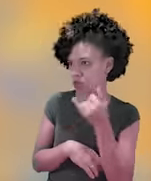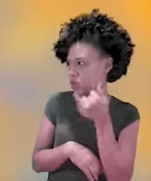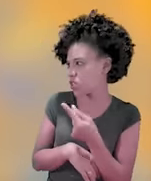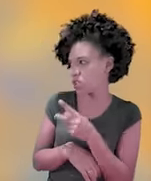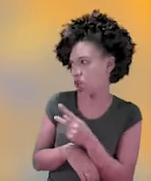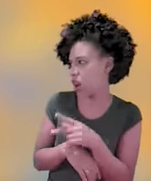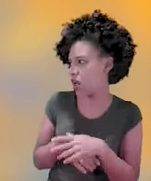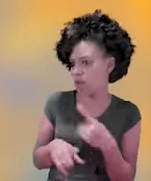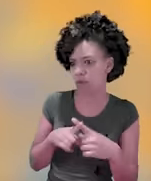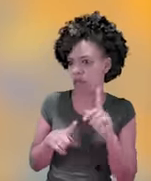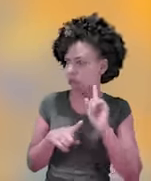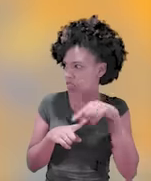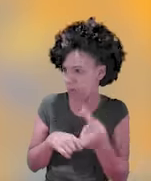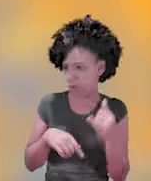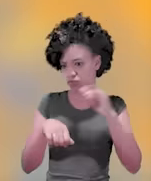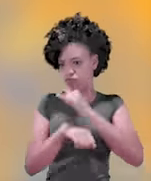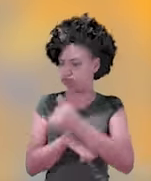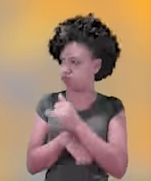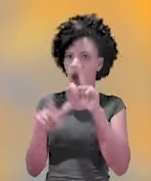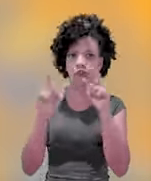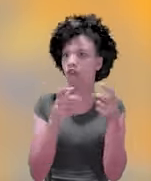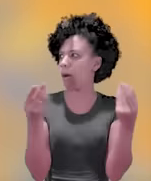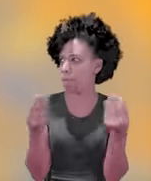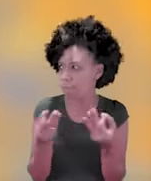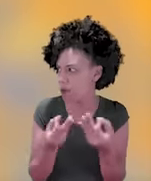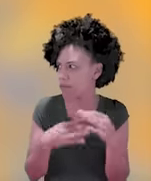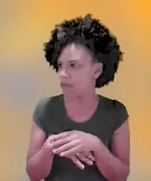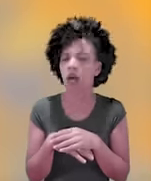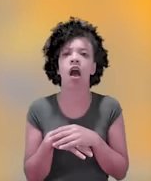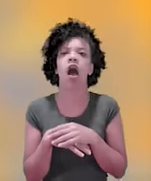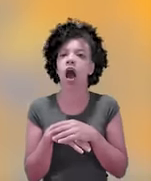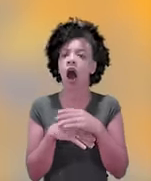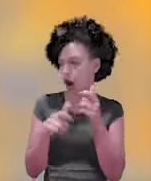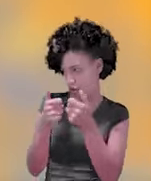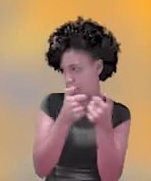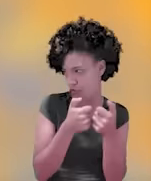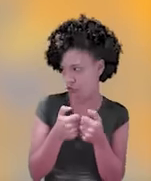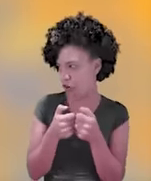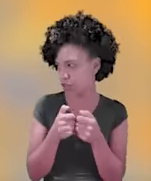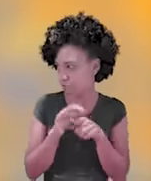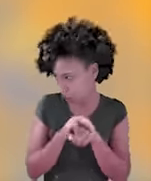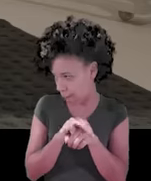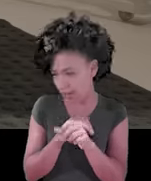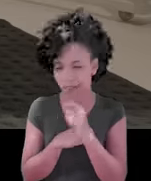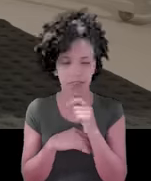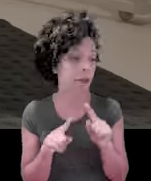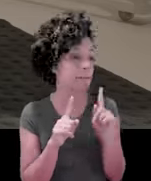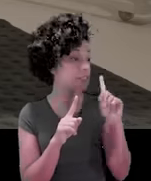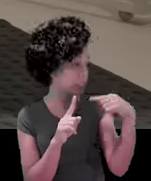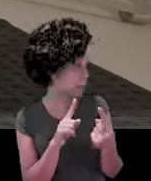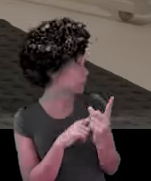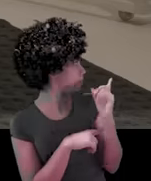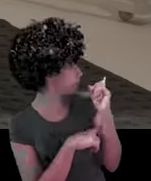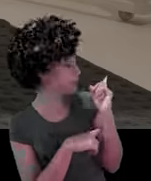celular que fez uma porta cobrinha ainda esse nem e essa aqui é depois quando a